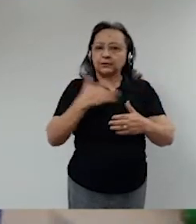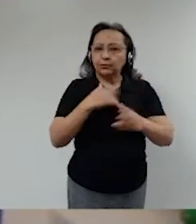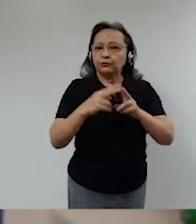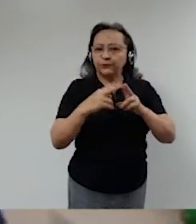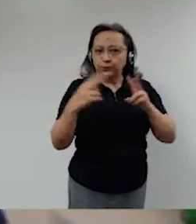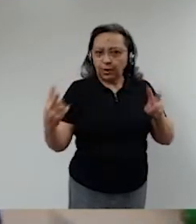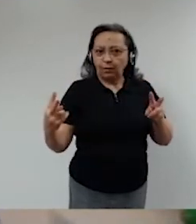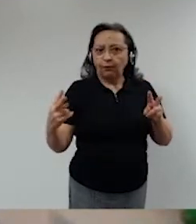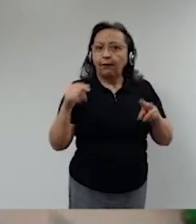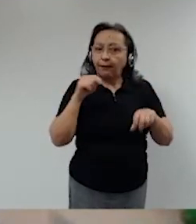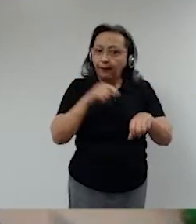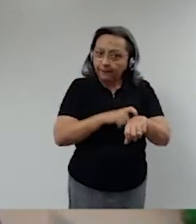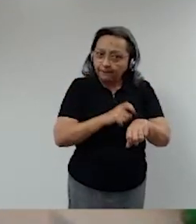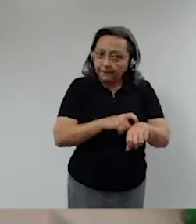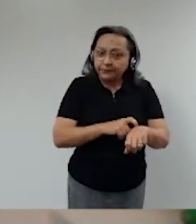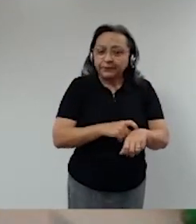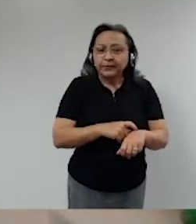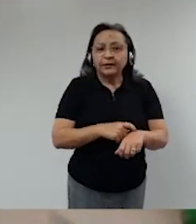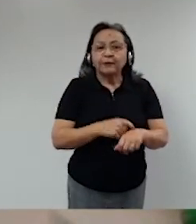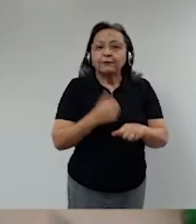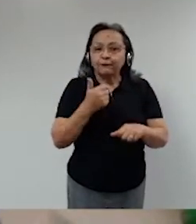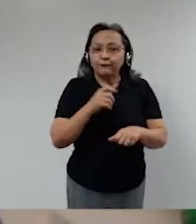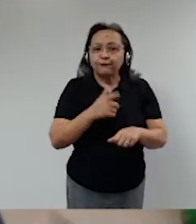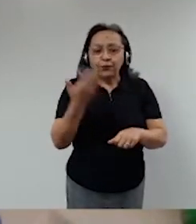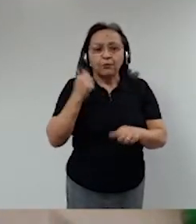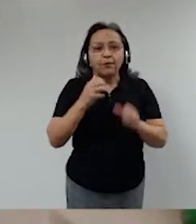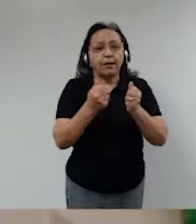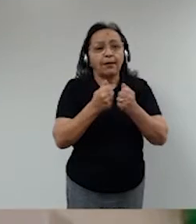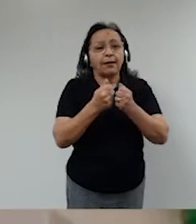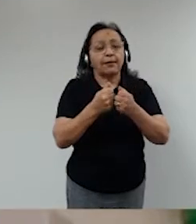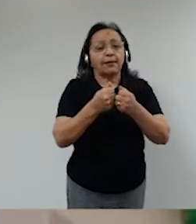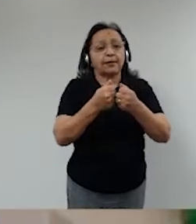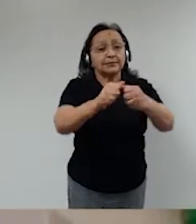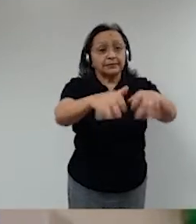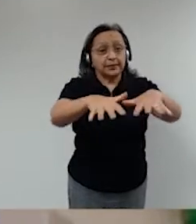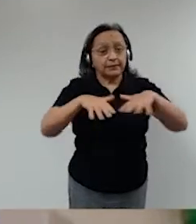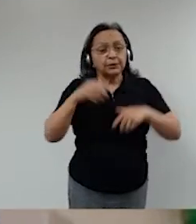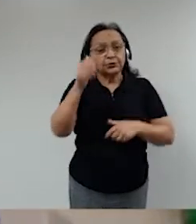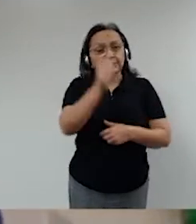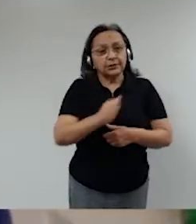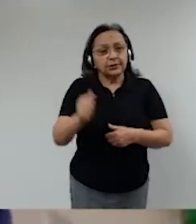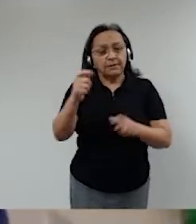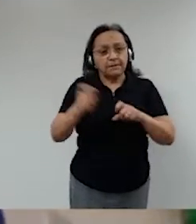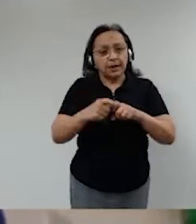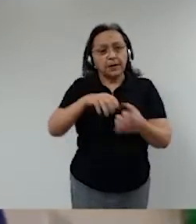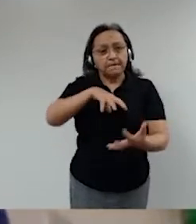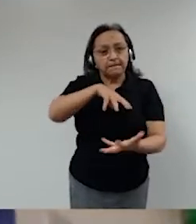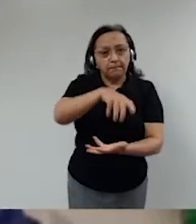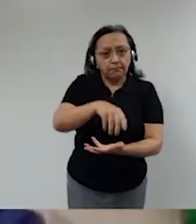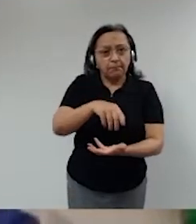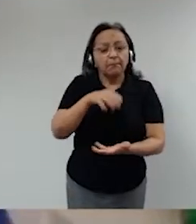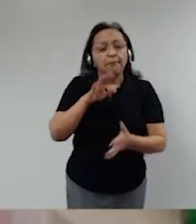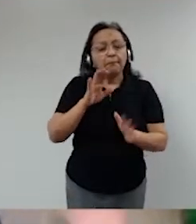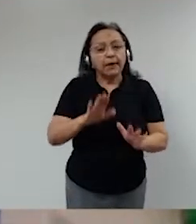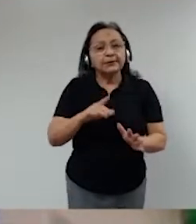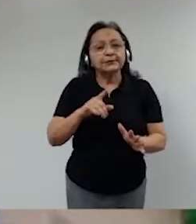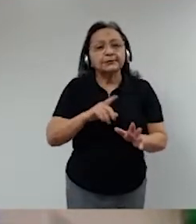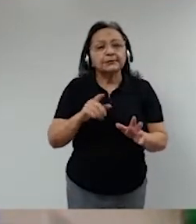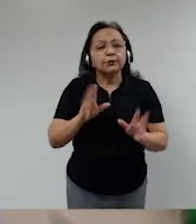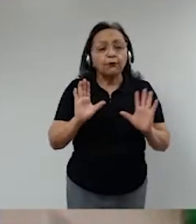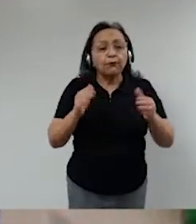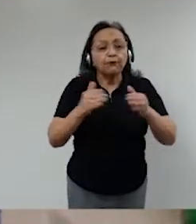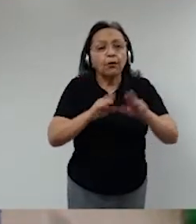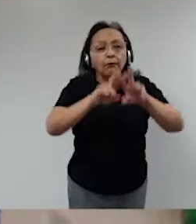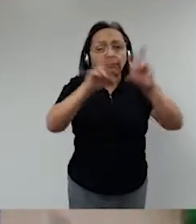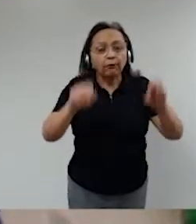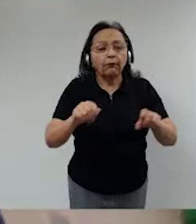naquele momento, mesmo tendo sido uma assembleia da Associação Médica Mundial, se tratou da telesaúde como